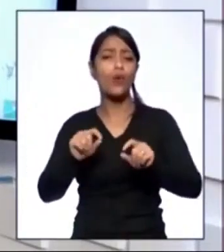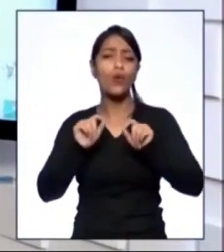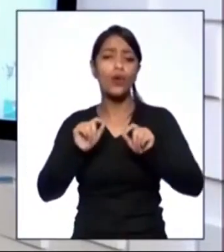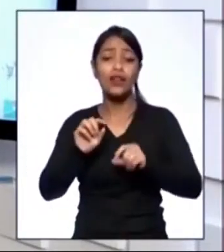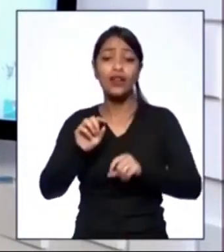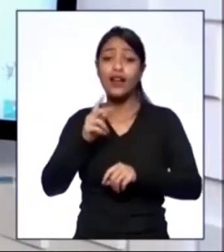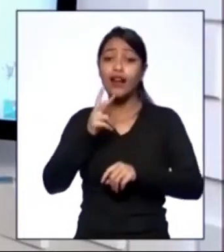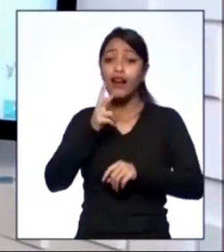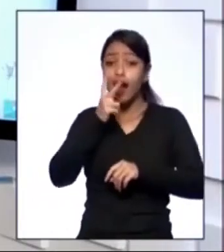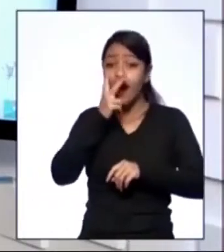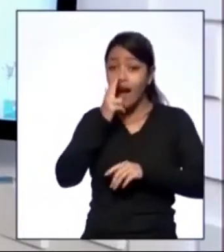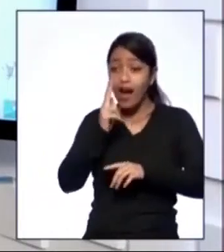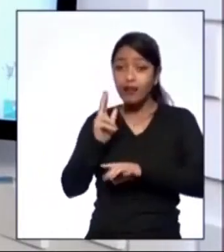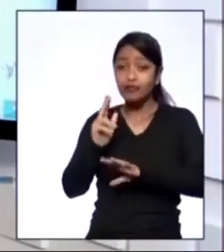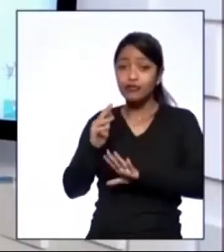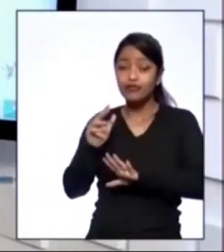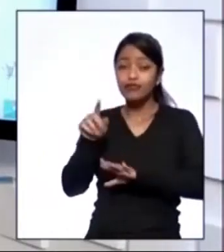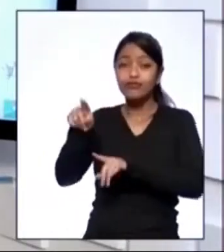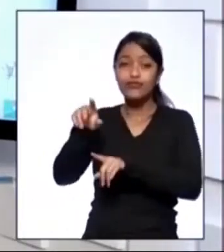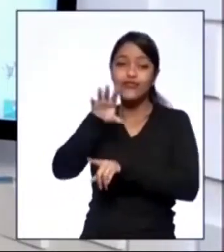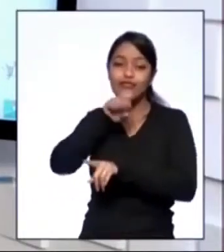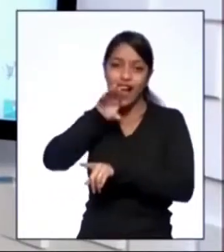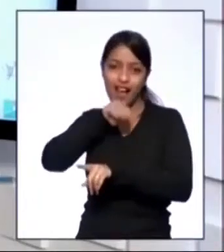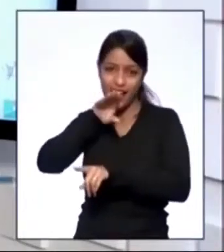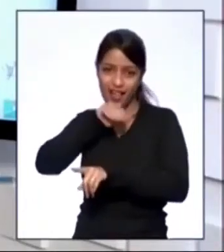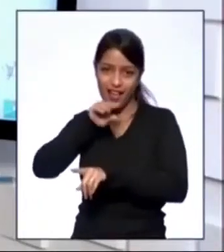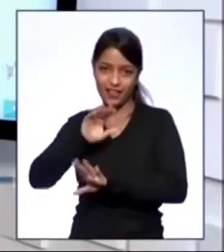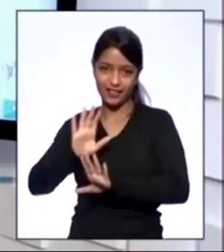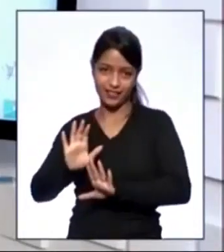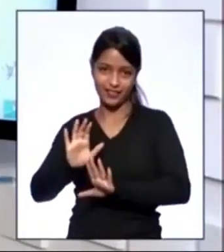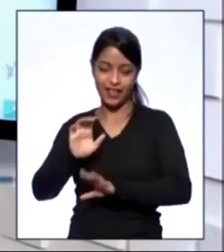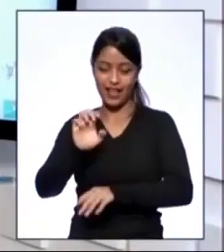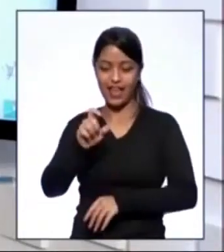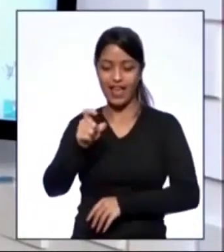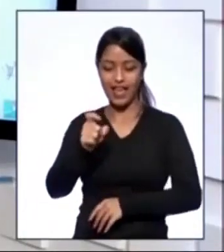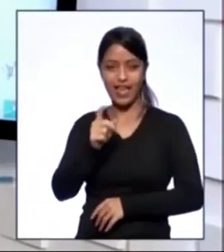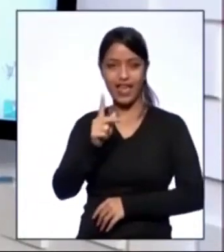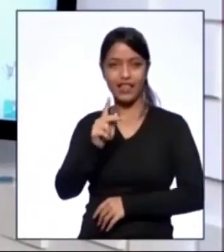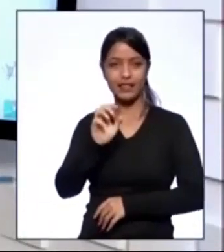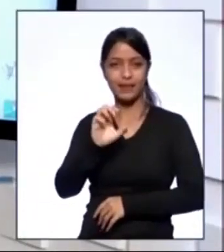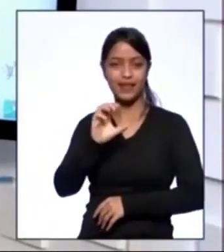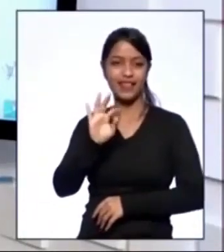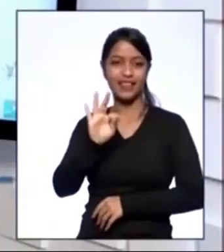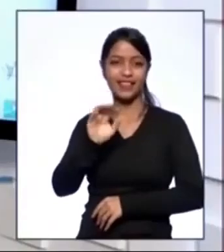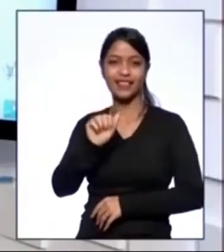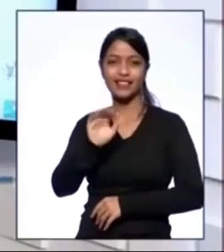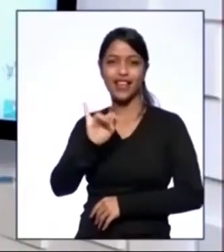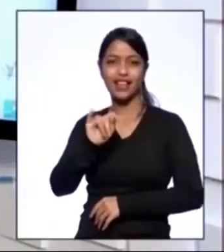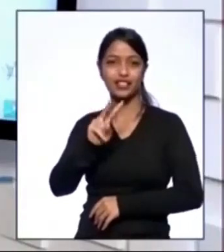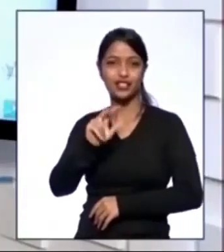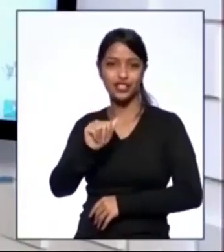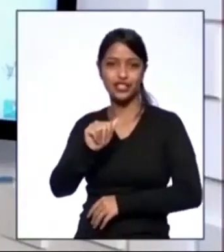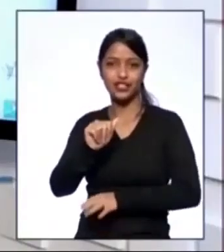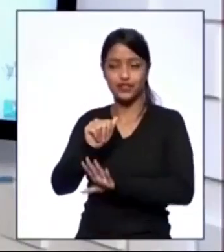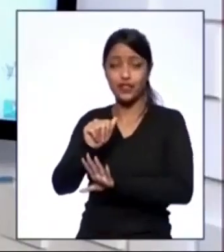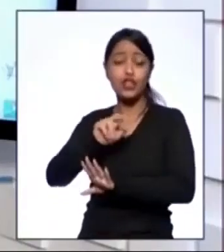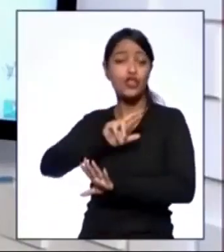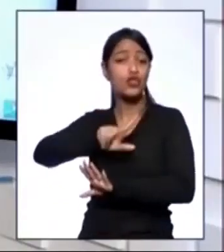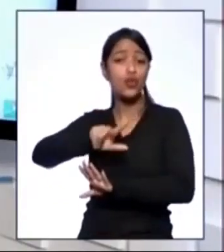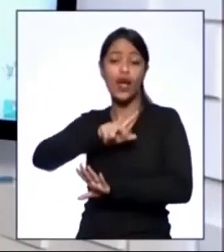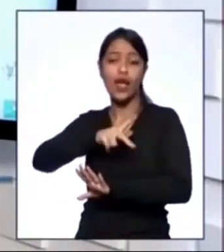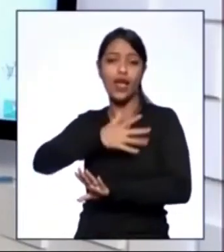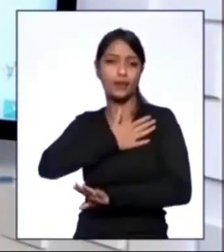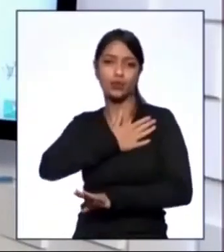Ponto. Expectativas não significa preconceito, no sentido